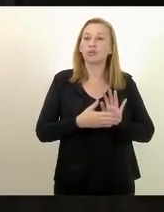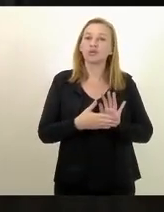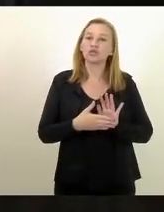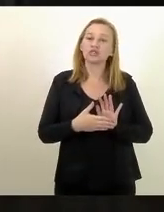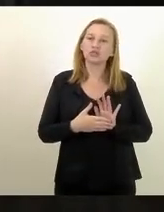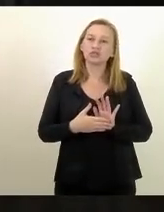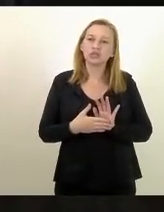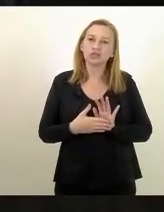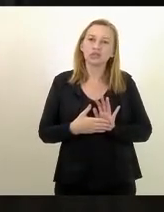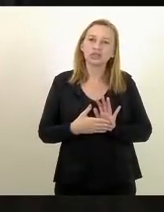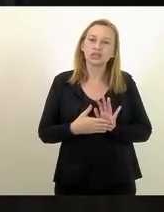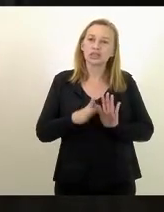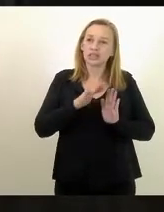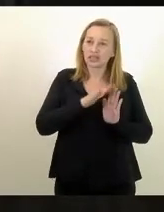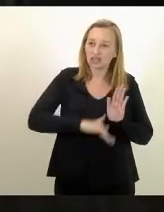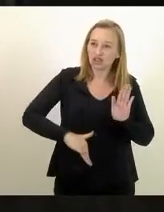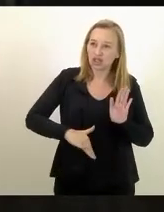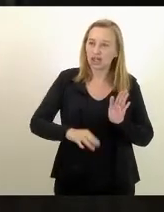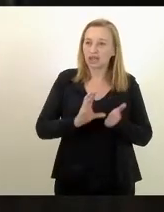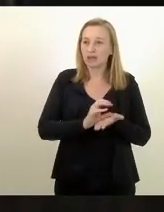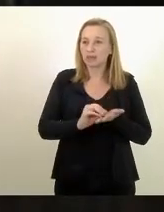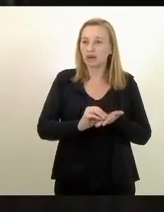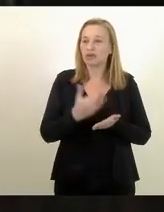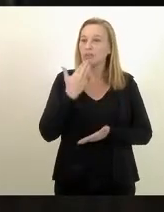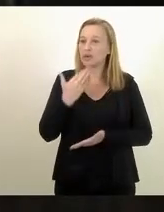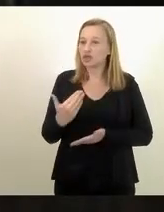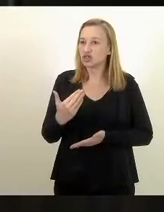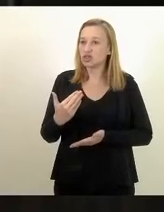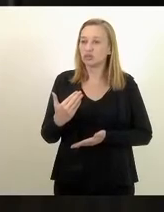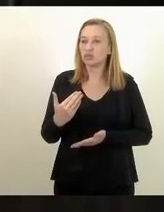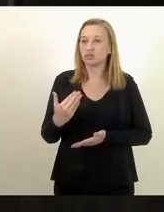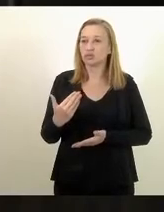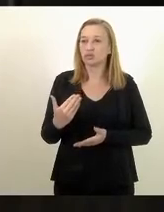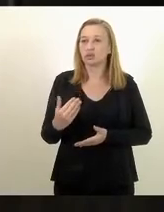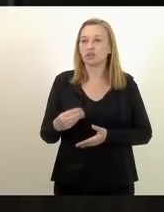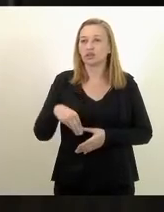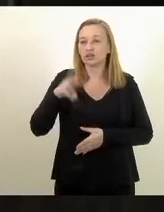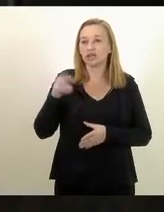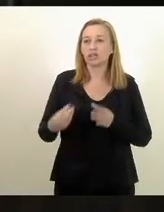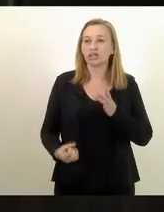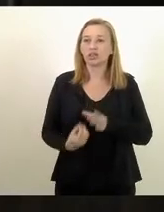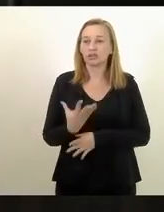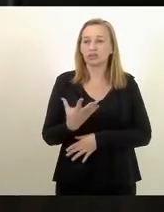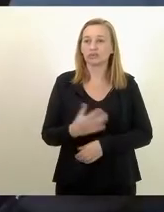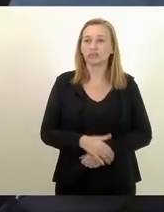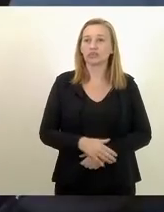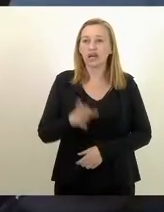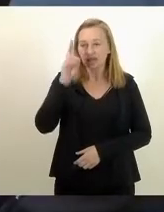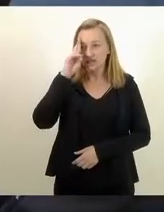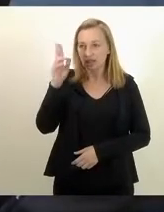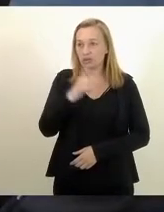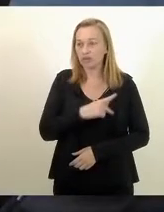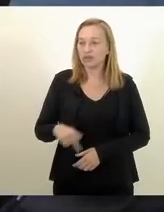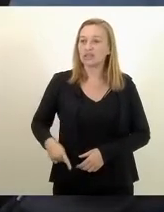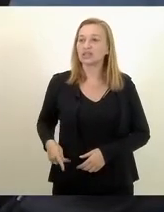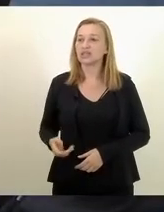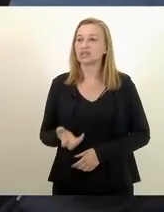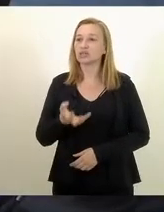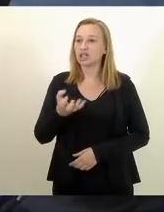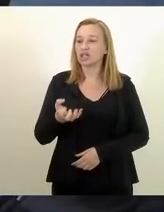está sendo retirada de pauta a pedido do autor senhora presidente eu queria fazer uma